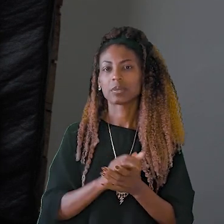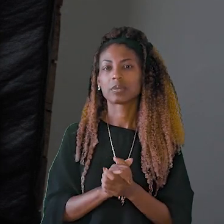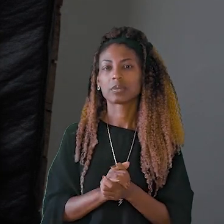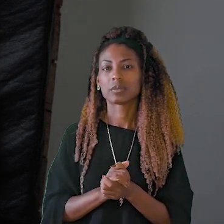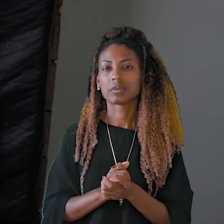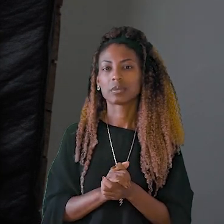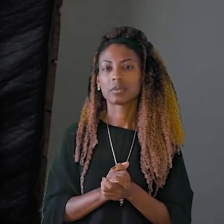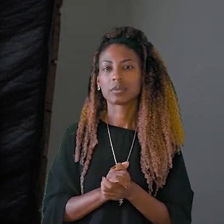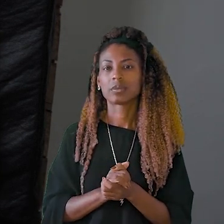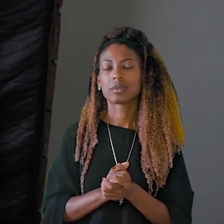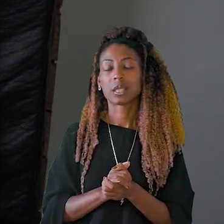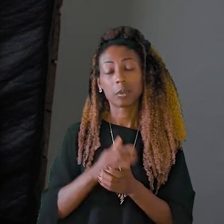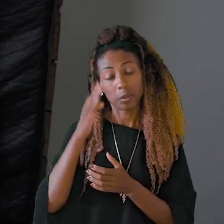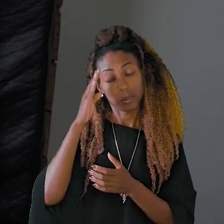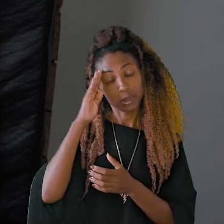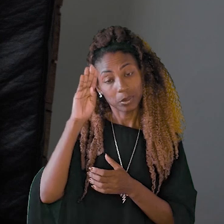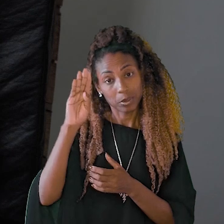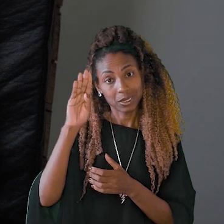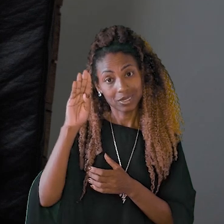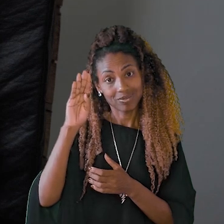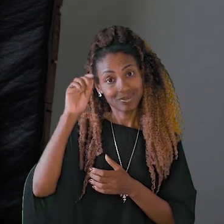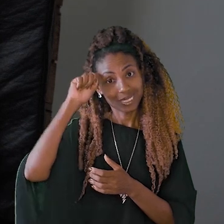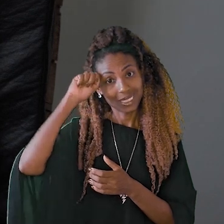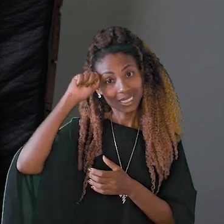quando se fala de pessoas pretas e de identidades pretas.